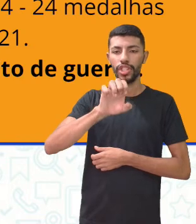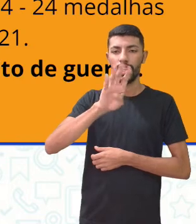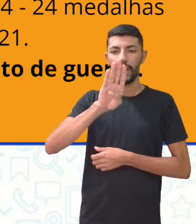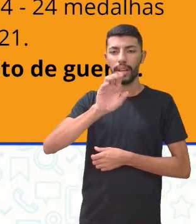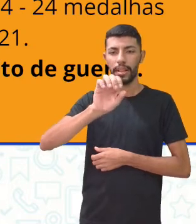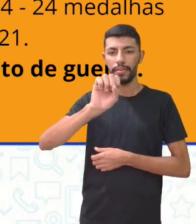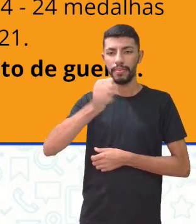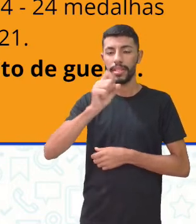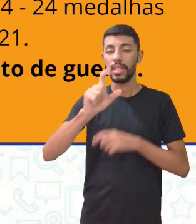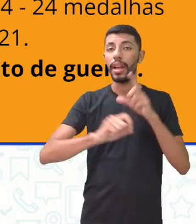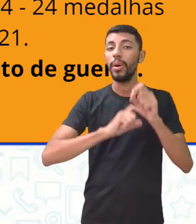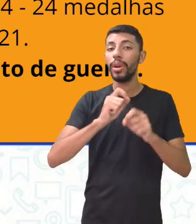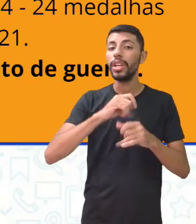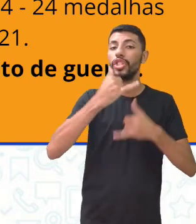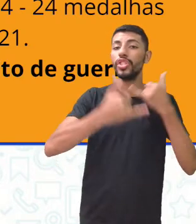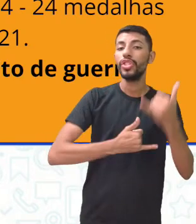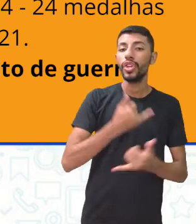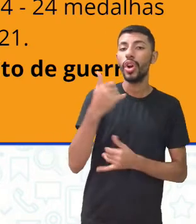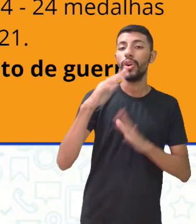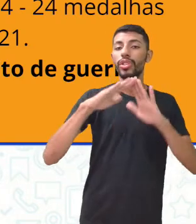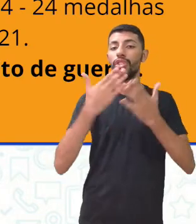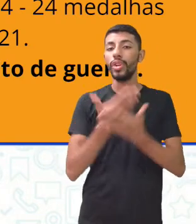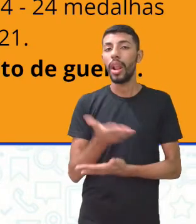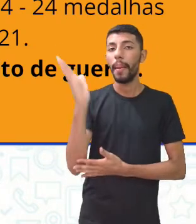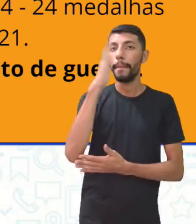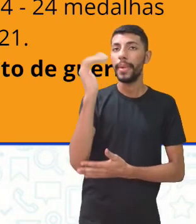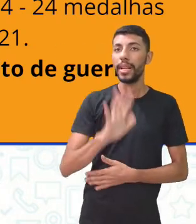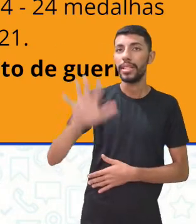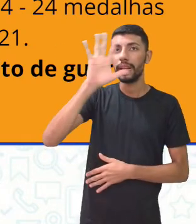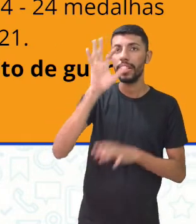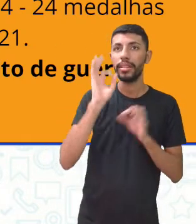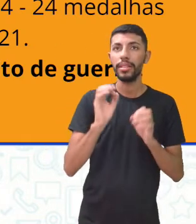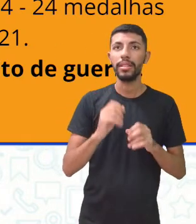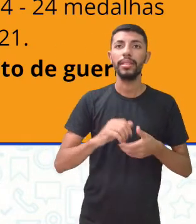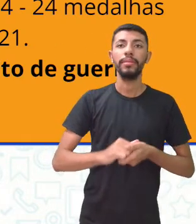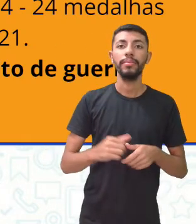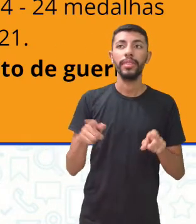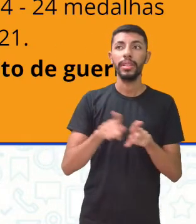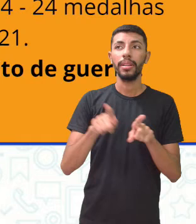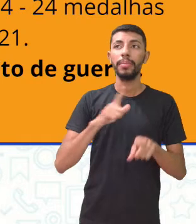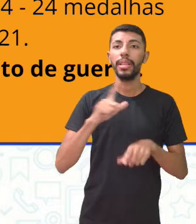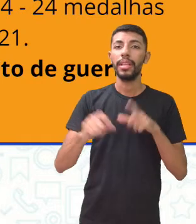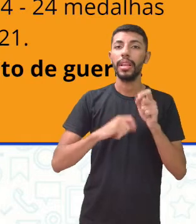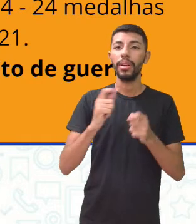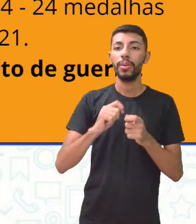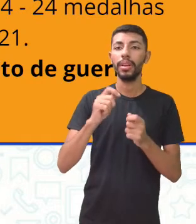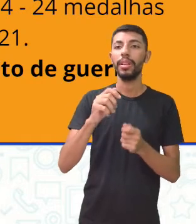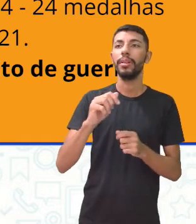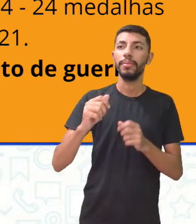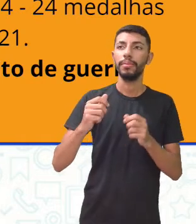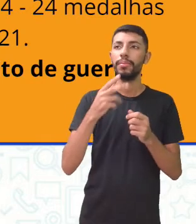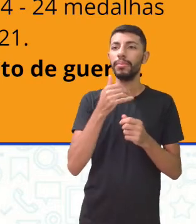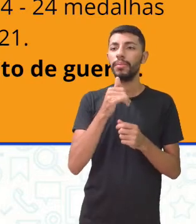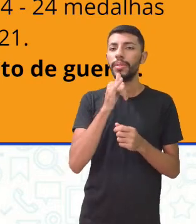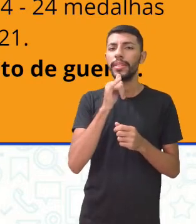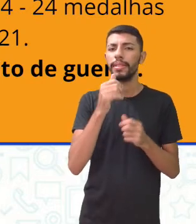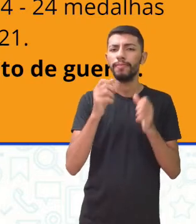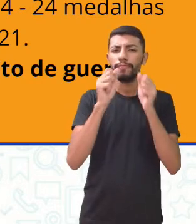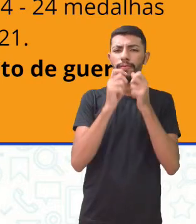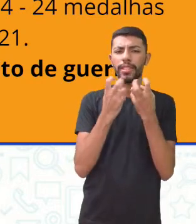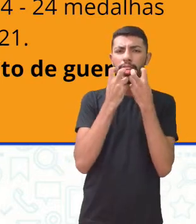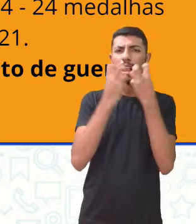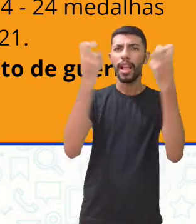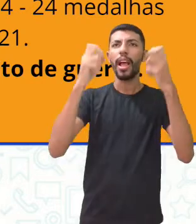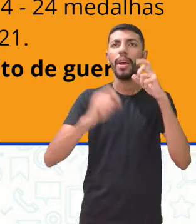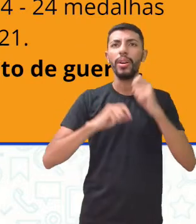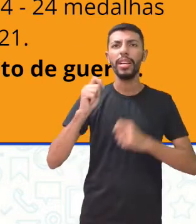Brasileiros, a sigla. E a gente tem um grito de guerra. É Pernambuco, que a gente tem orgulho, né?